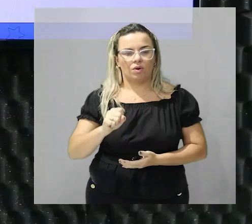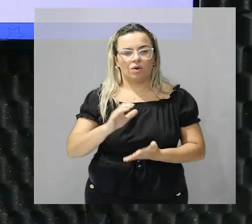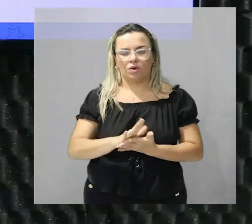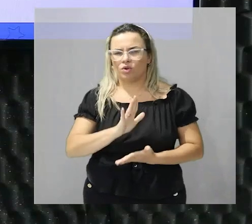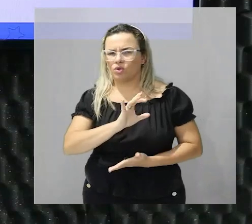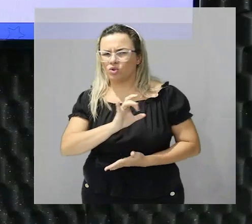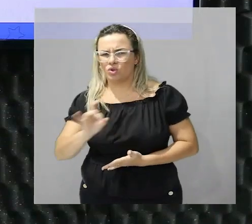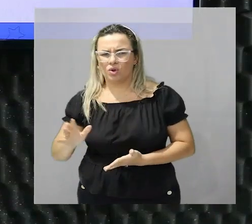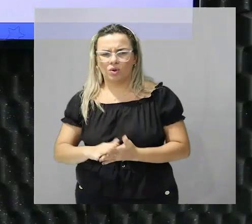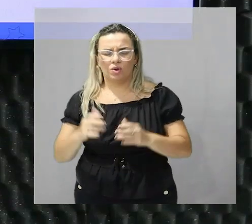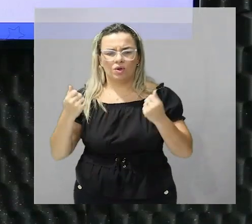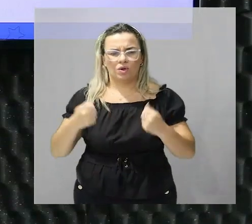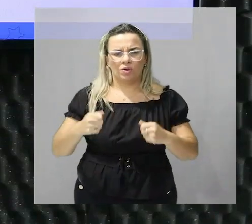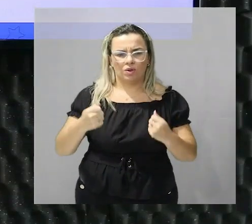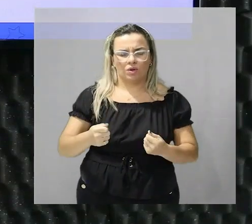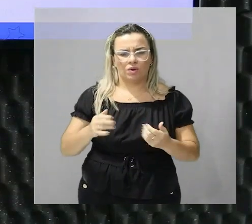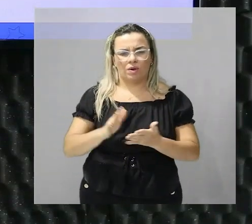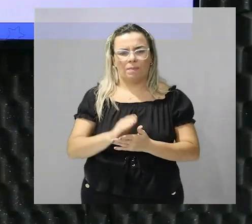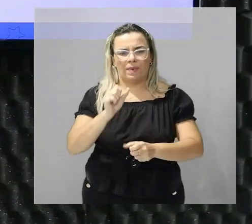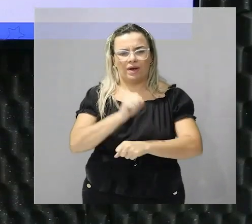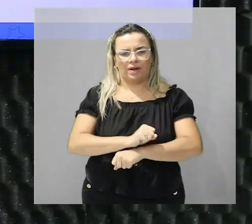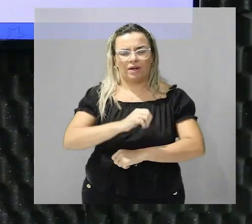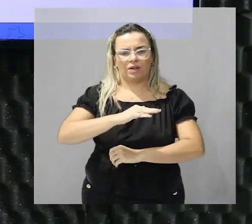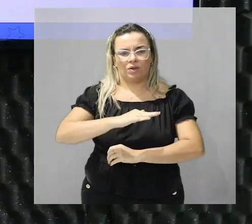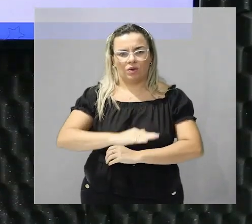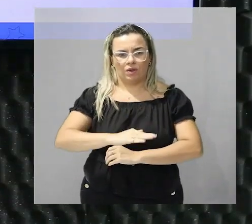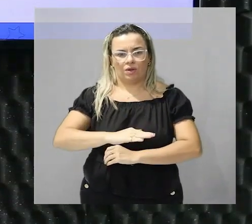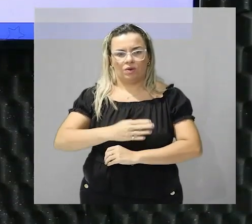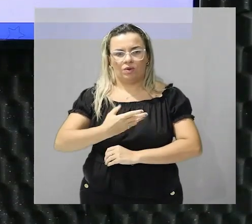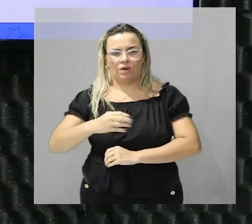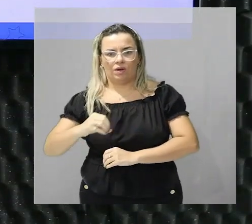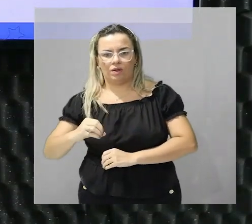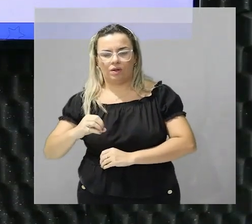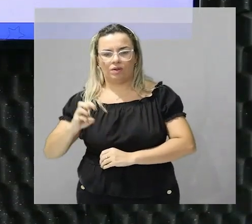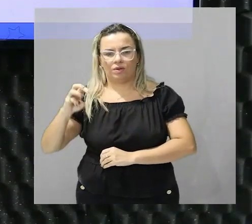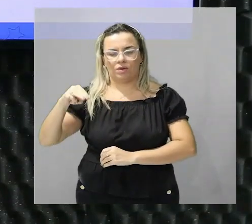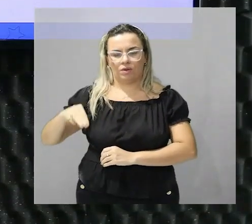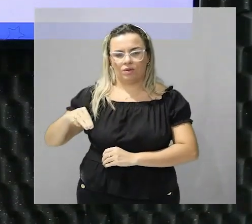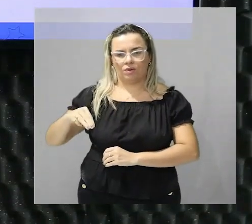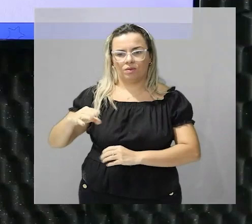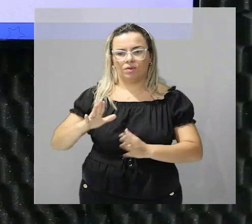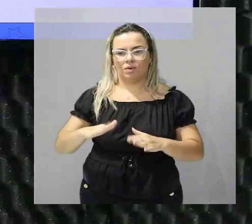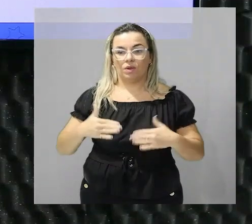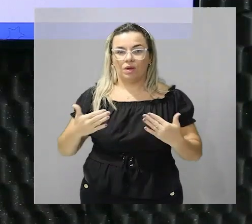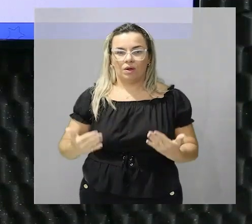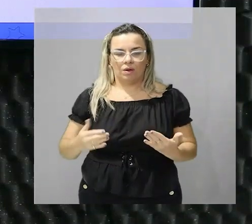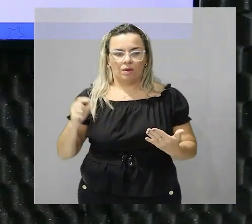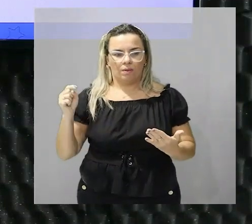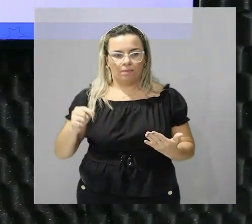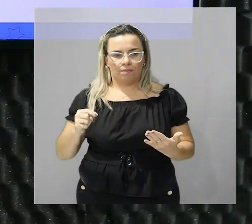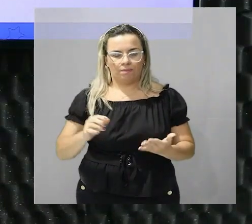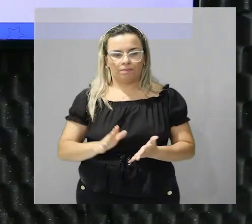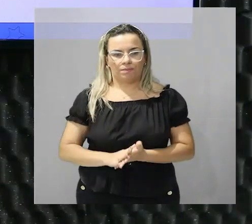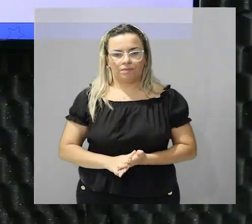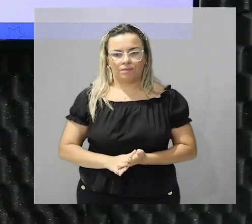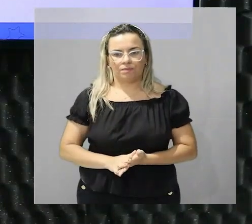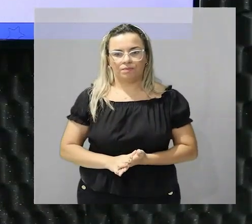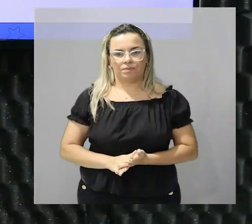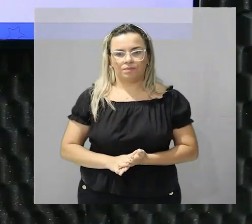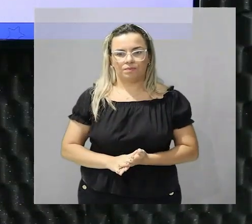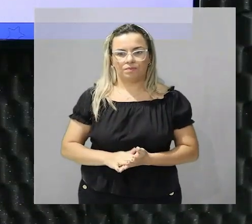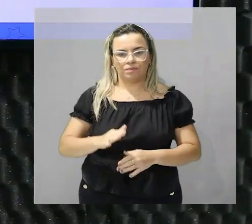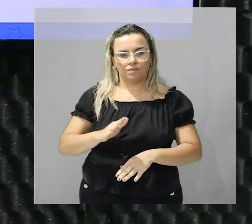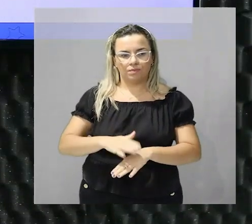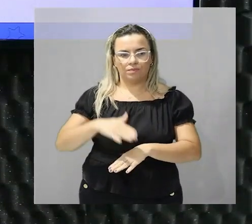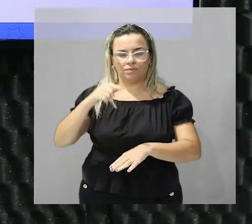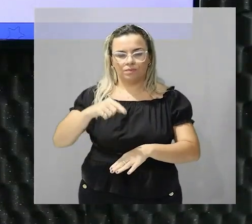precisa ficar lá com o carro guardadinho por apenas 40 minutos, no caso, né, o estacionamento